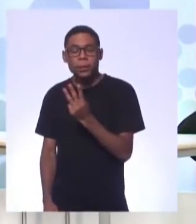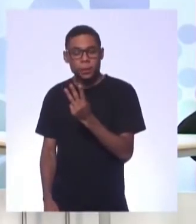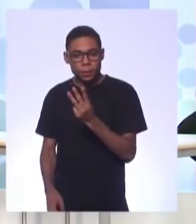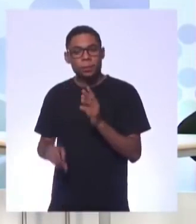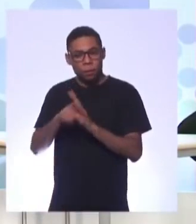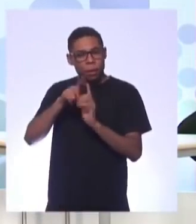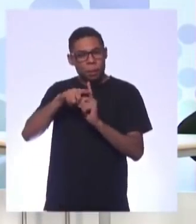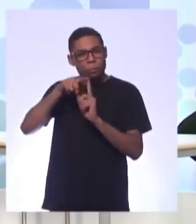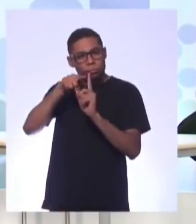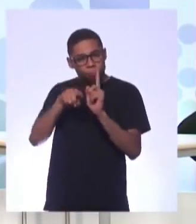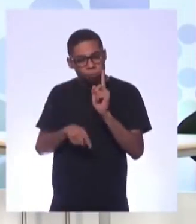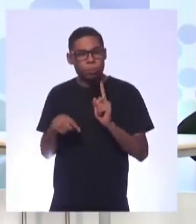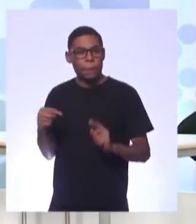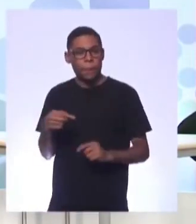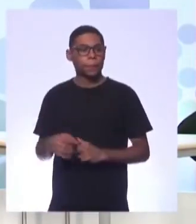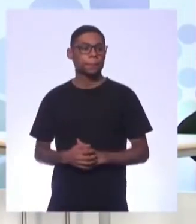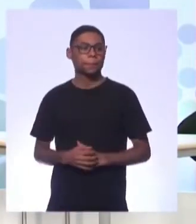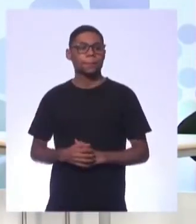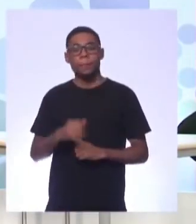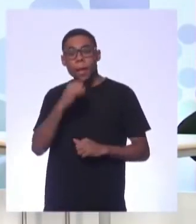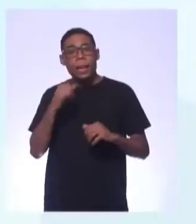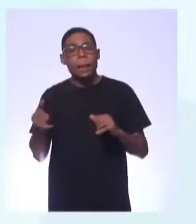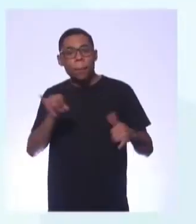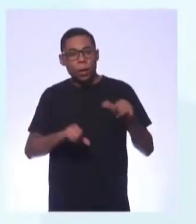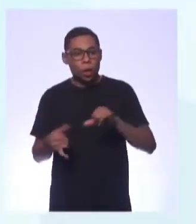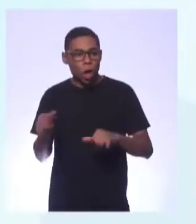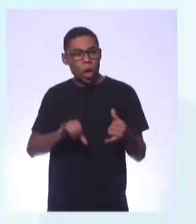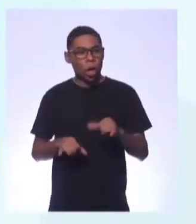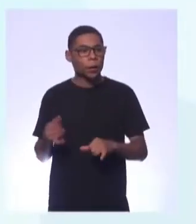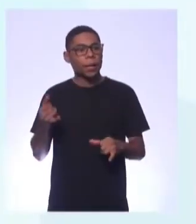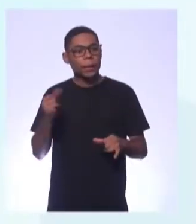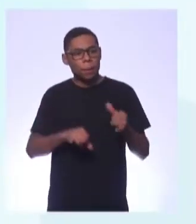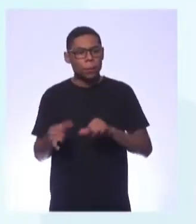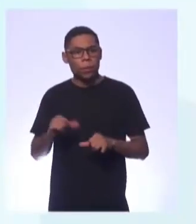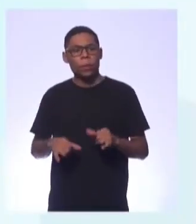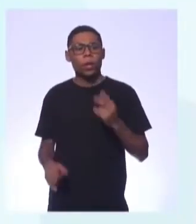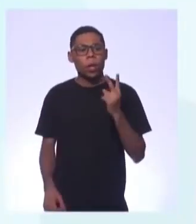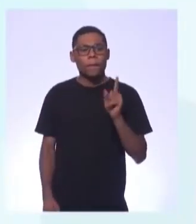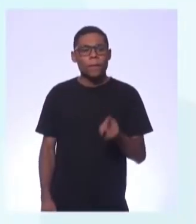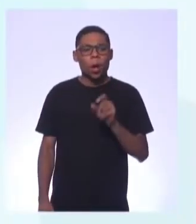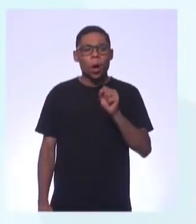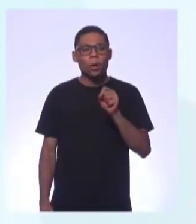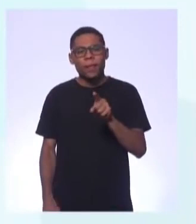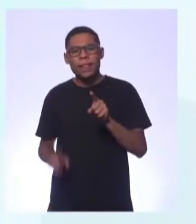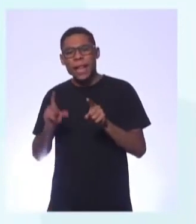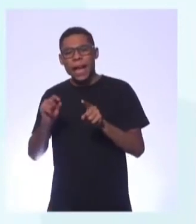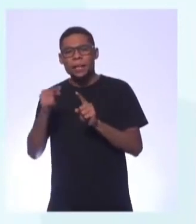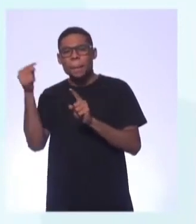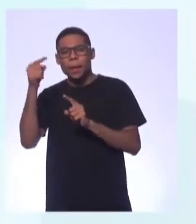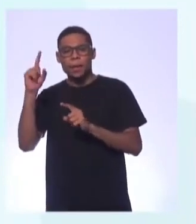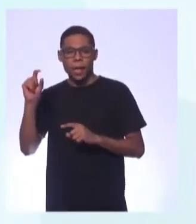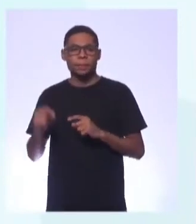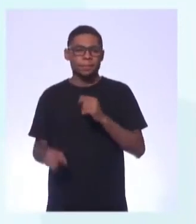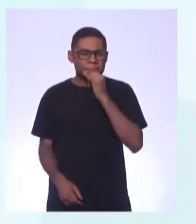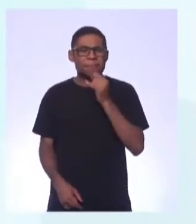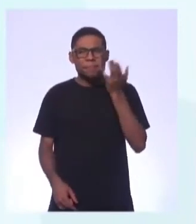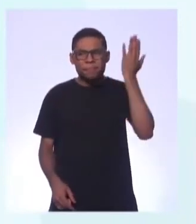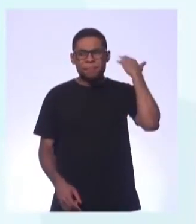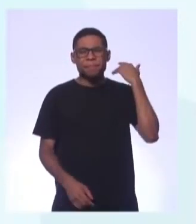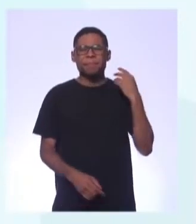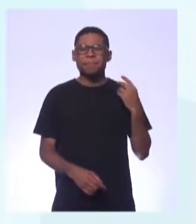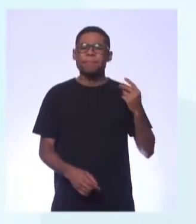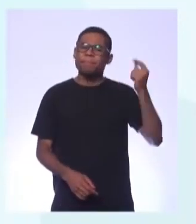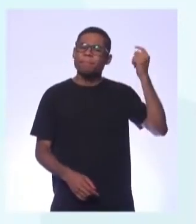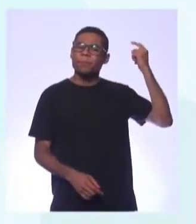no laboratório, tá? Pessoal, ó, olha que esses dados aqui, ó, tá um pouco, né? Aqui acho que foi, tá um pouco aí, acho que foi de 2000 e pouco.